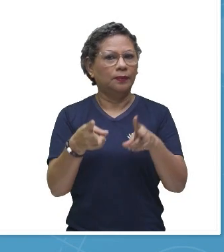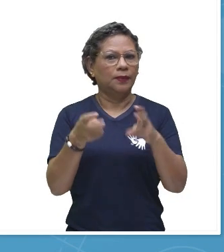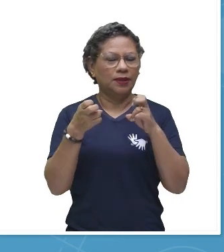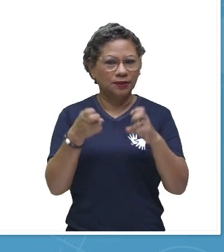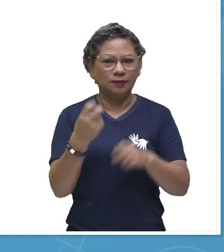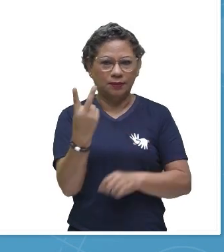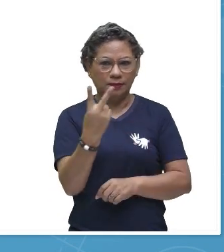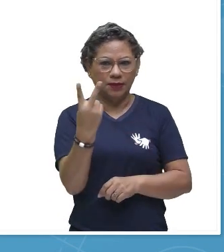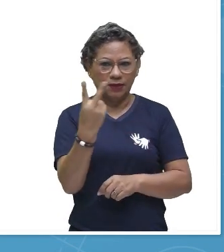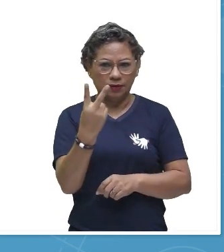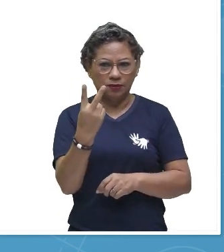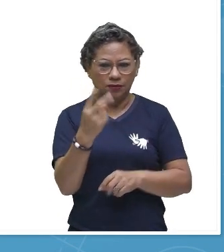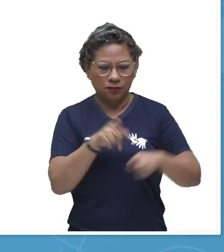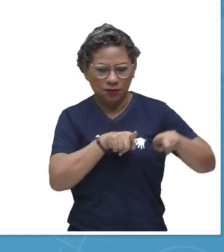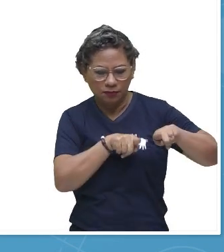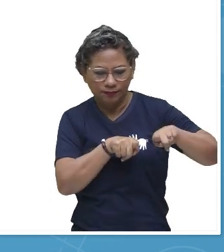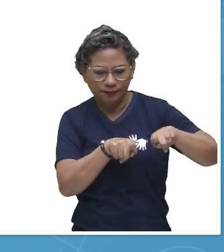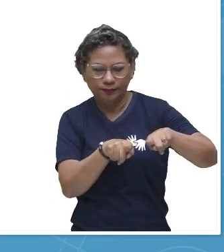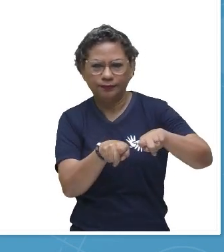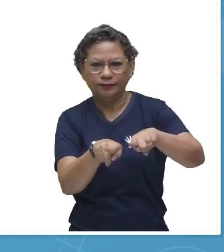duas retas